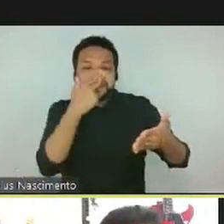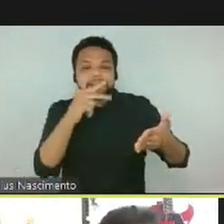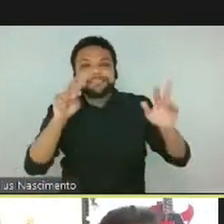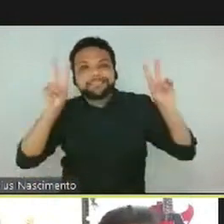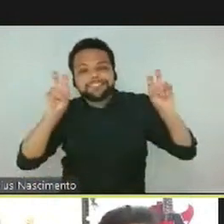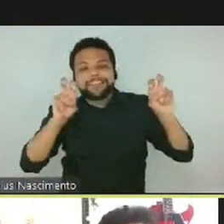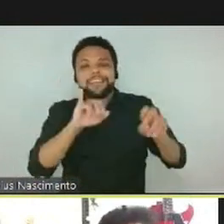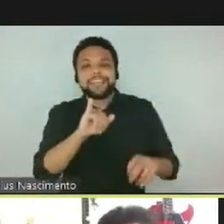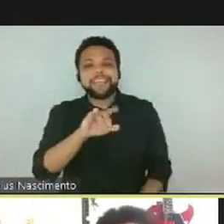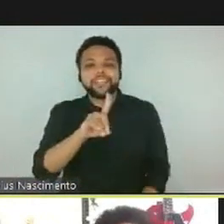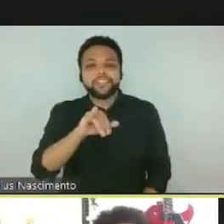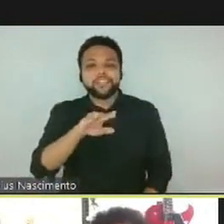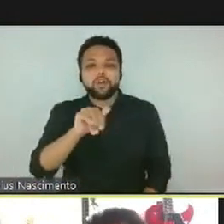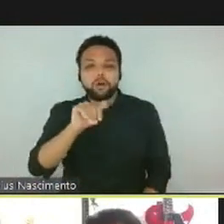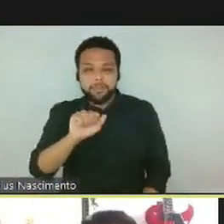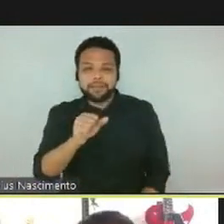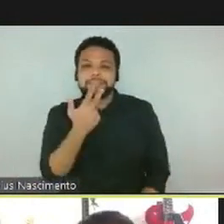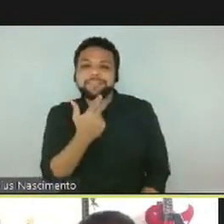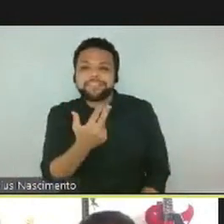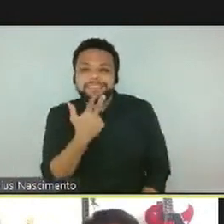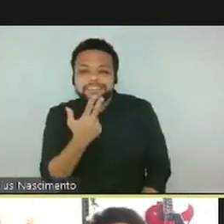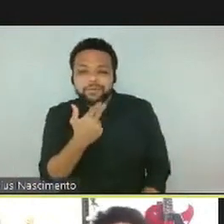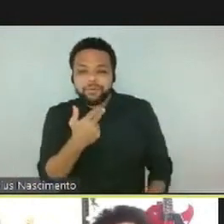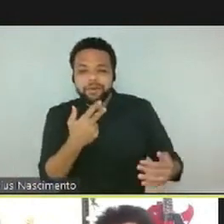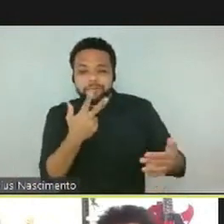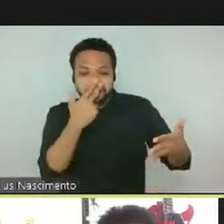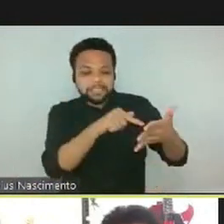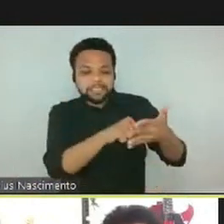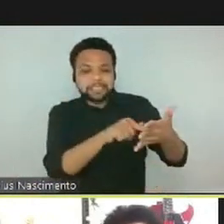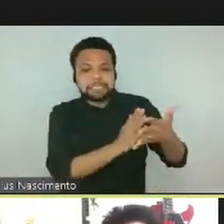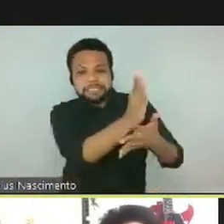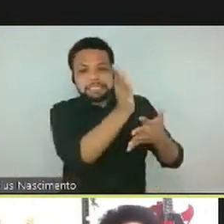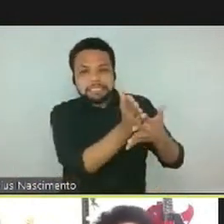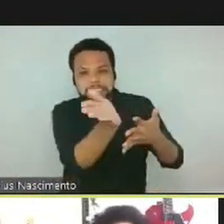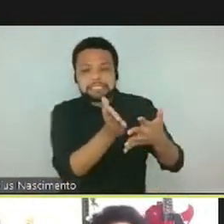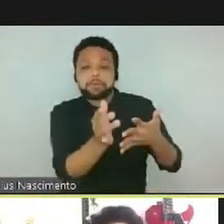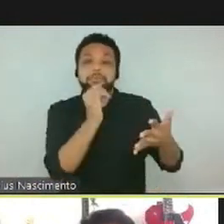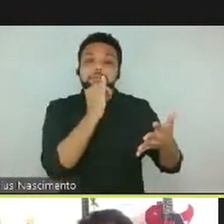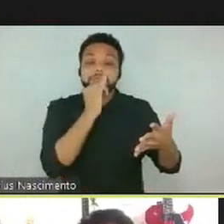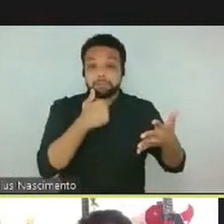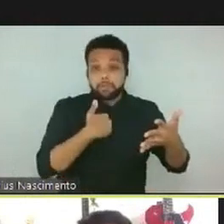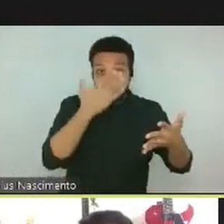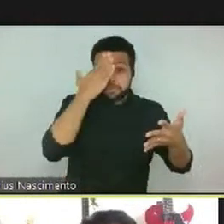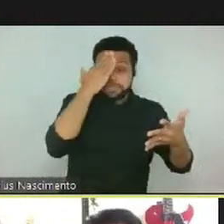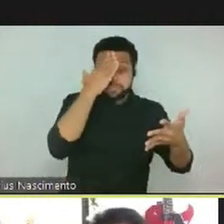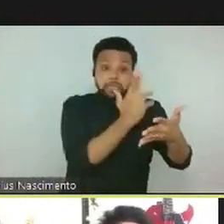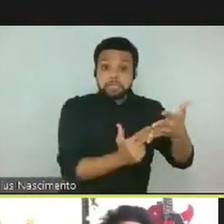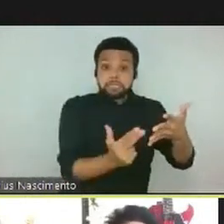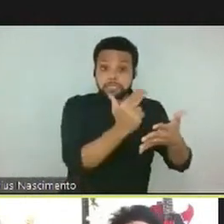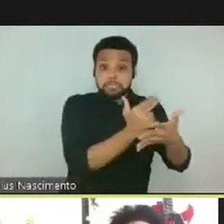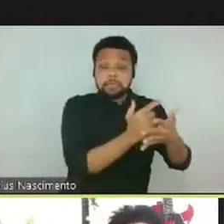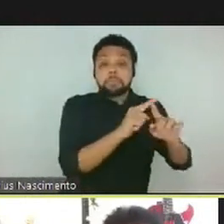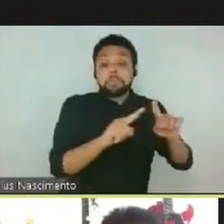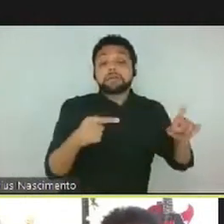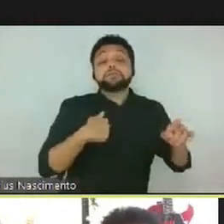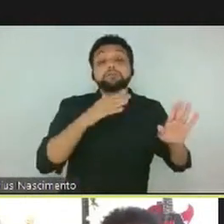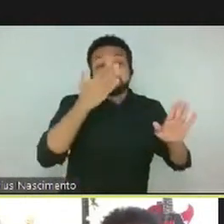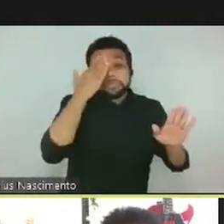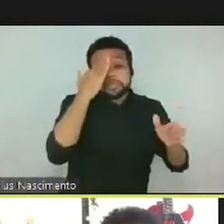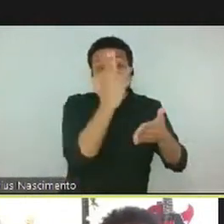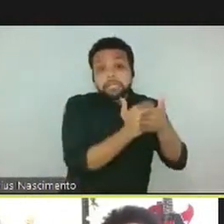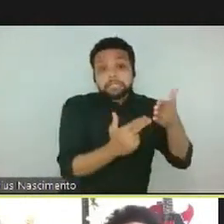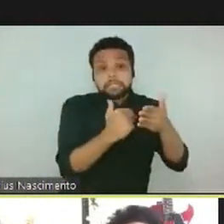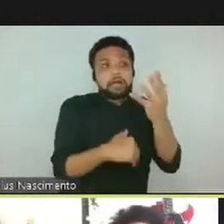seja, o que eu estou chamando de idiomas? Eu posso saber desenhar, mas eu sei desenhar um desenho de observação, eu sei desenhar a natureza